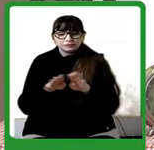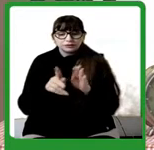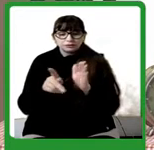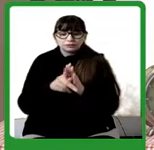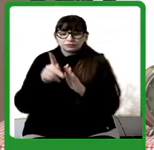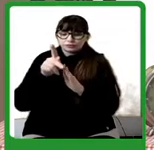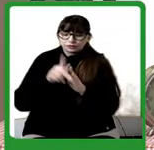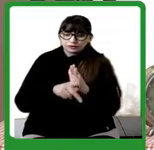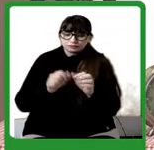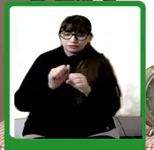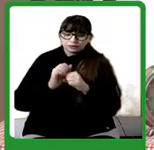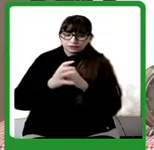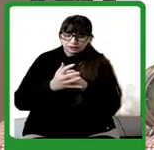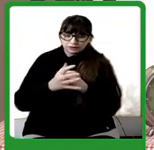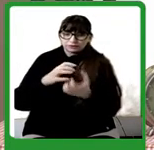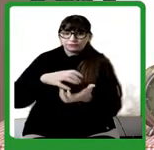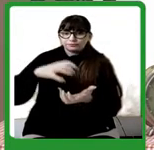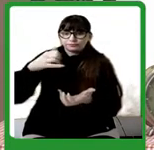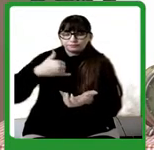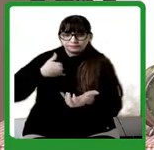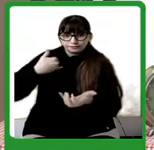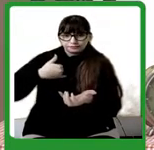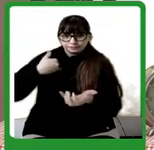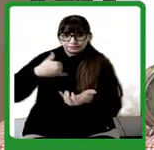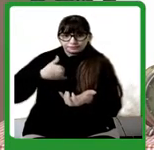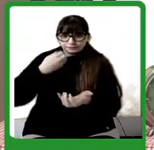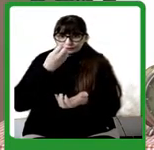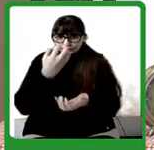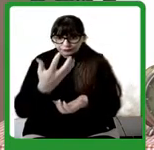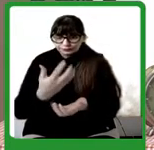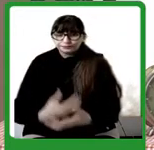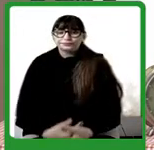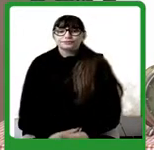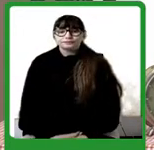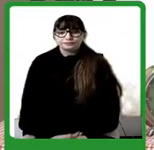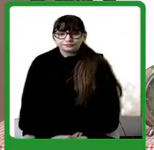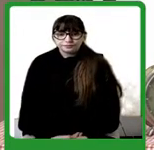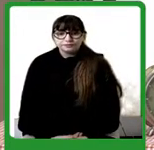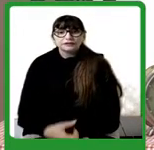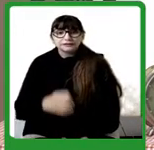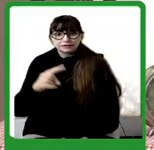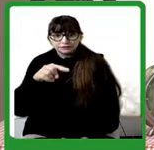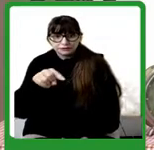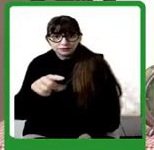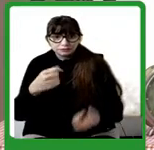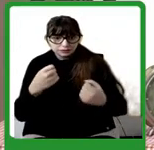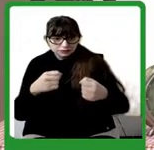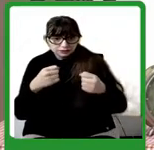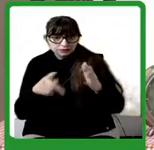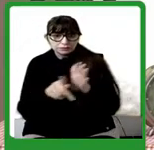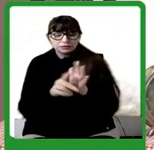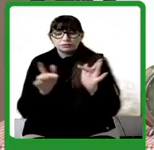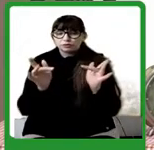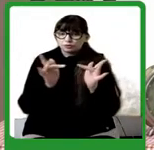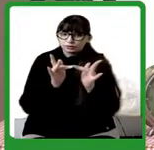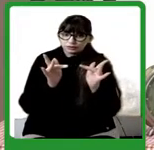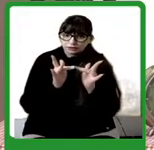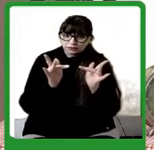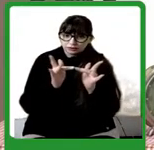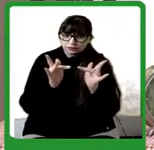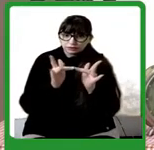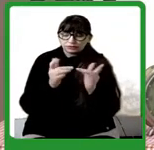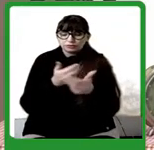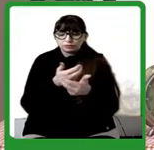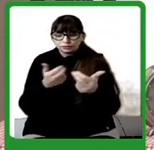Sicred Longevidade. Isso mesmo, pessoal. E se vocês precisarem do nosso contato, né, para alguma informação,